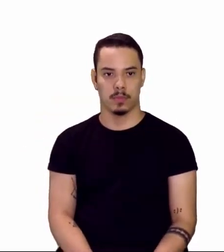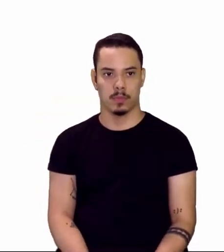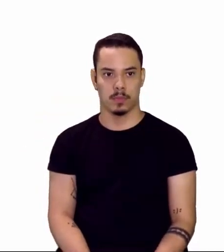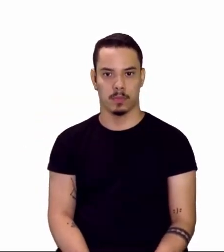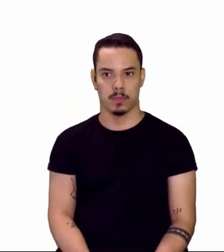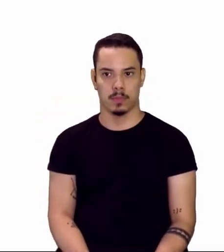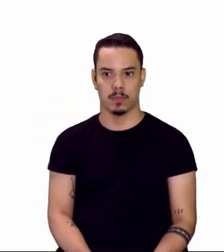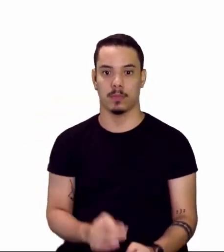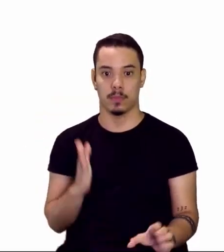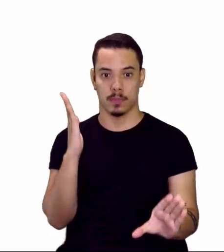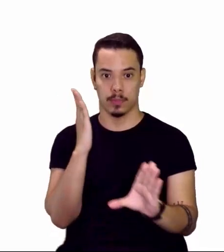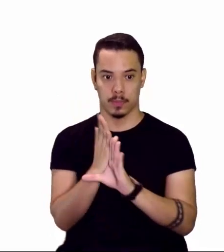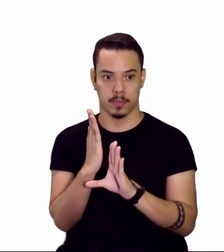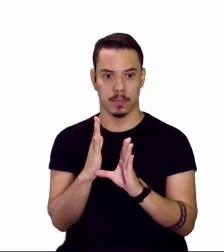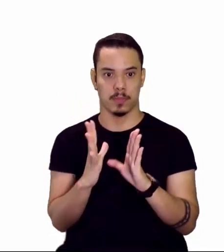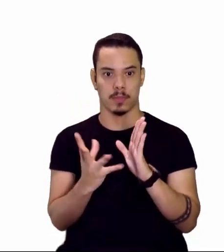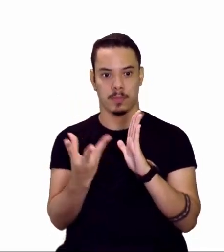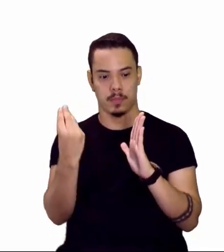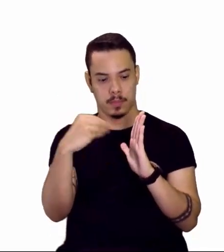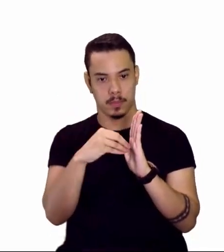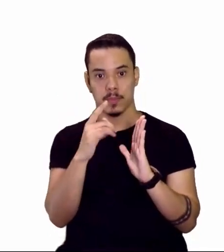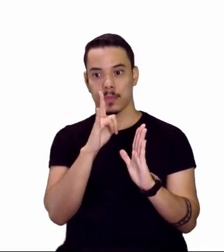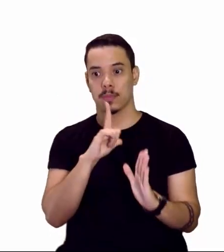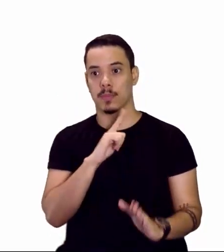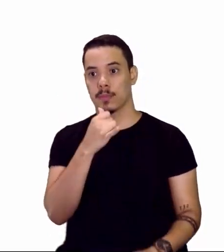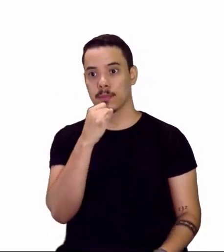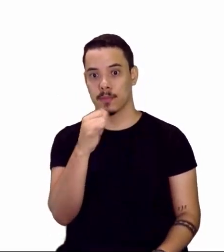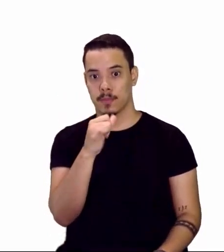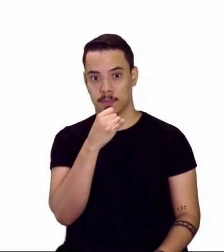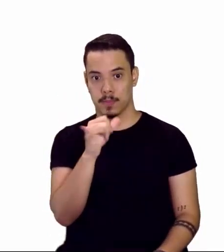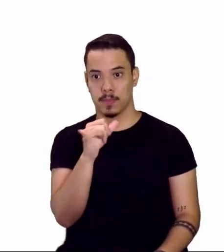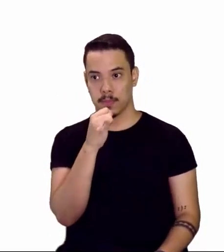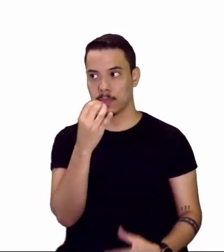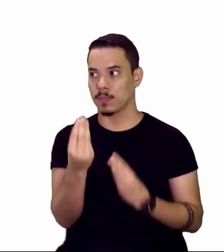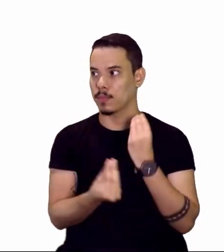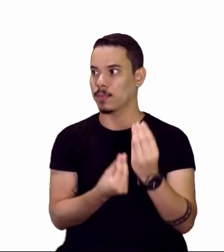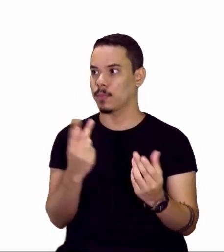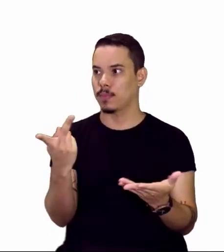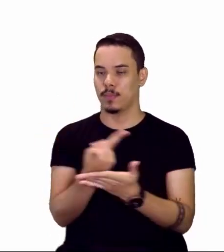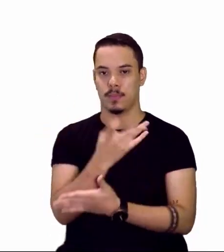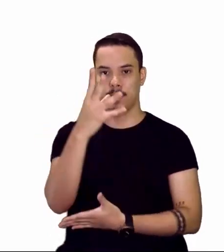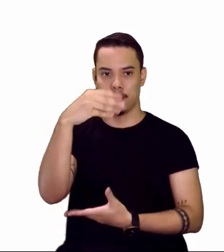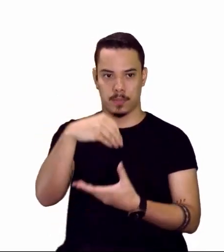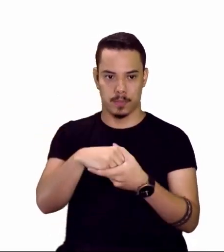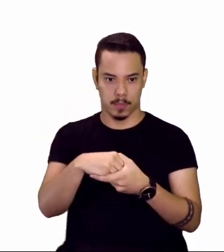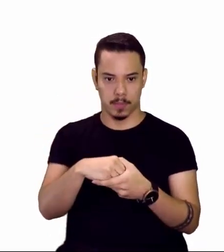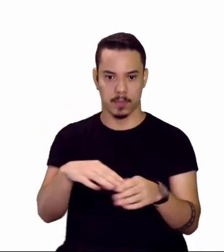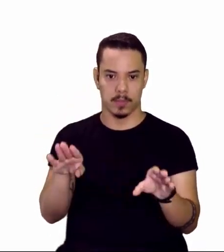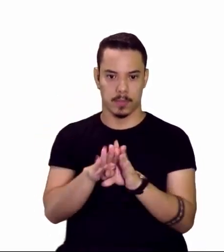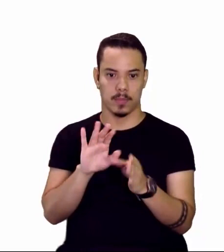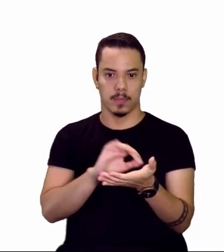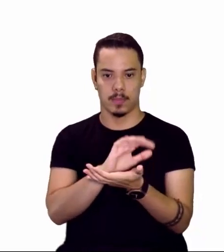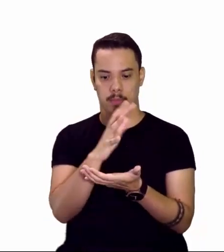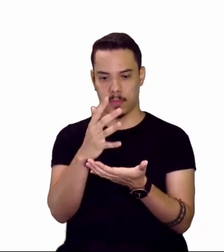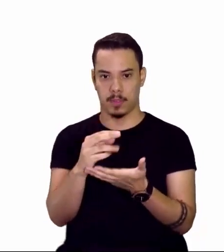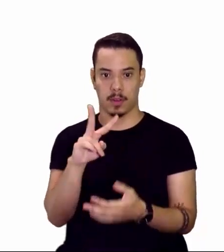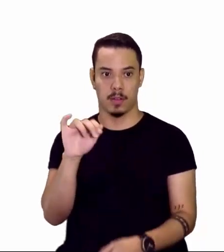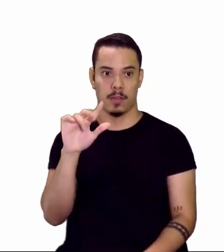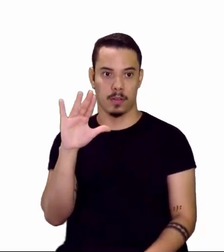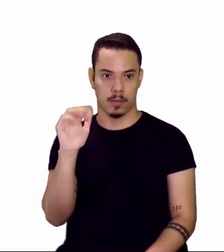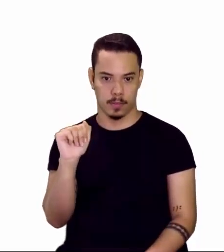configuração eletrônica dos elétrons da eletrosfera, digamos, na camada de valência de